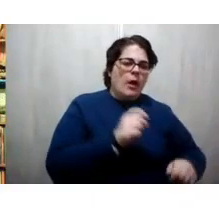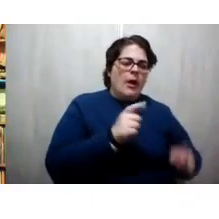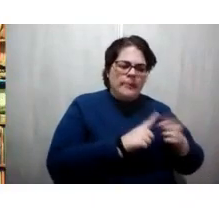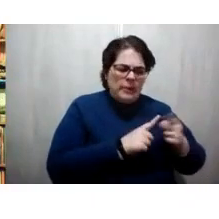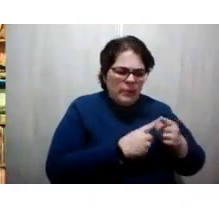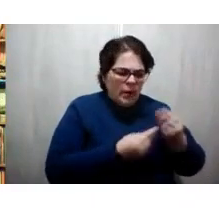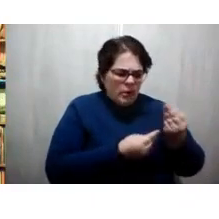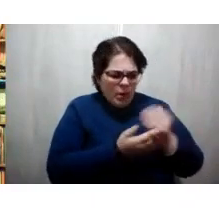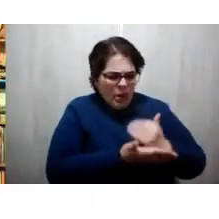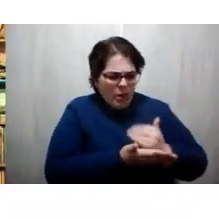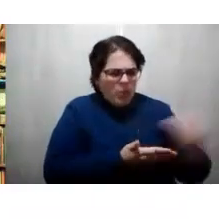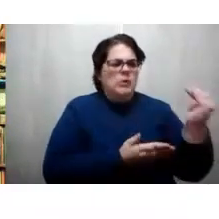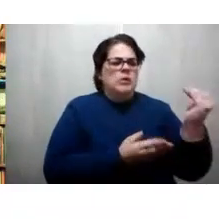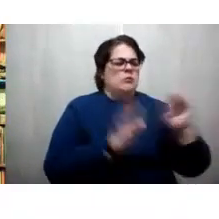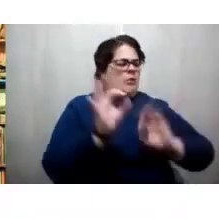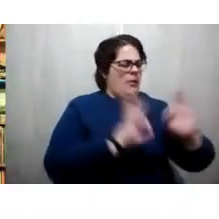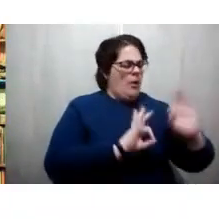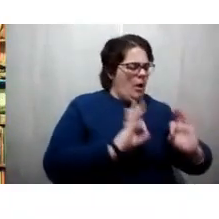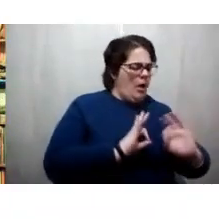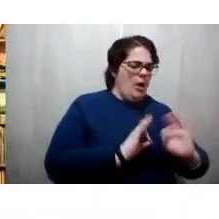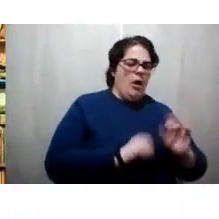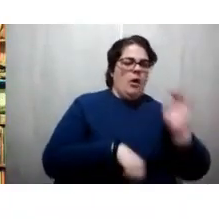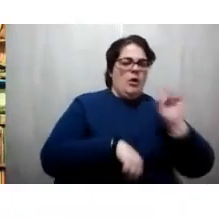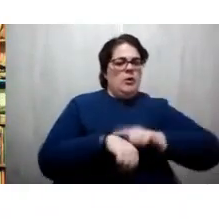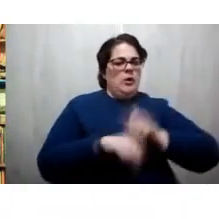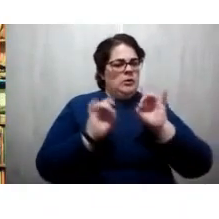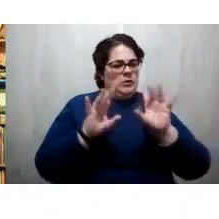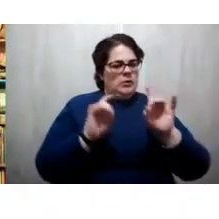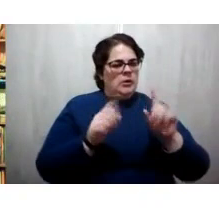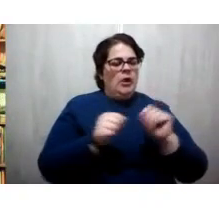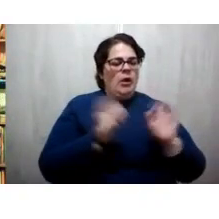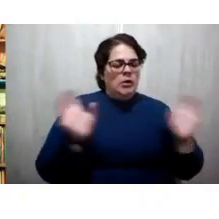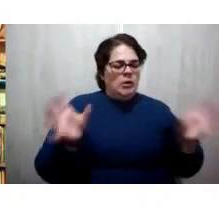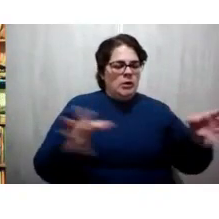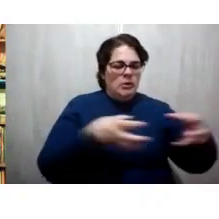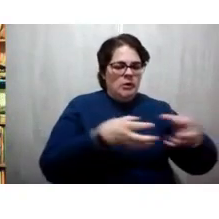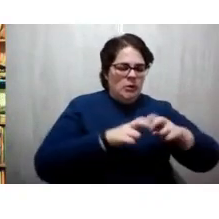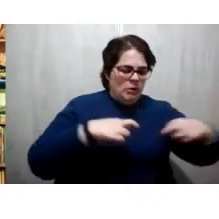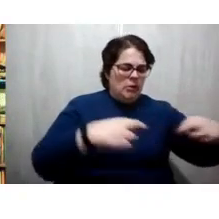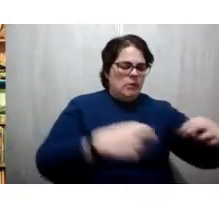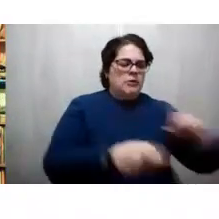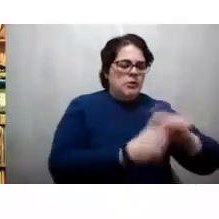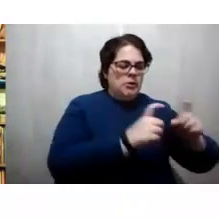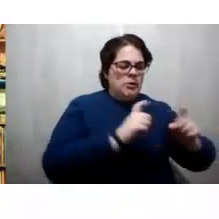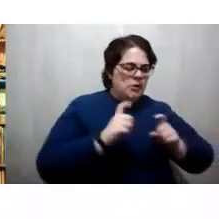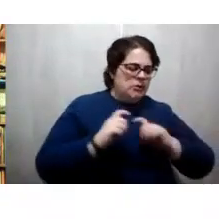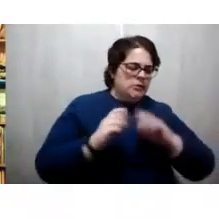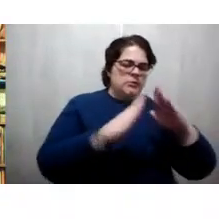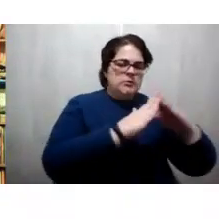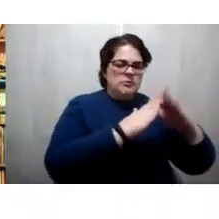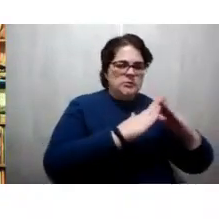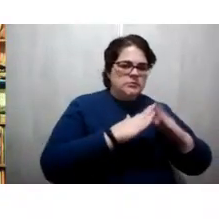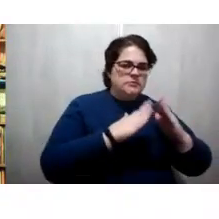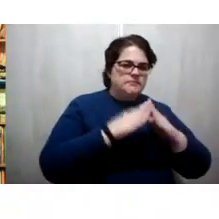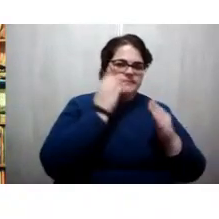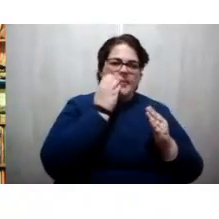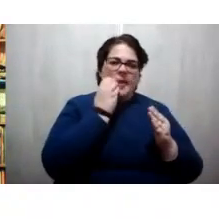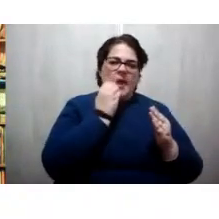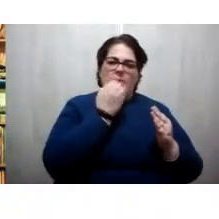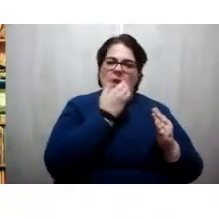esse grande evento foi uma reunião. Uma reunião em casa, com um bolo cheio